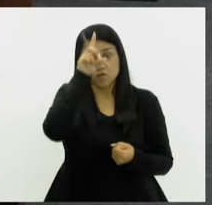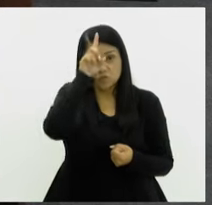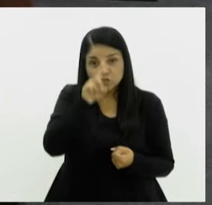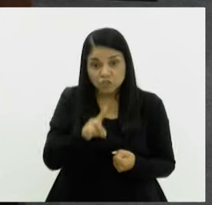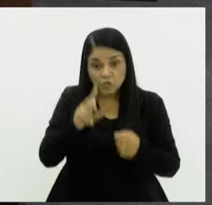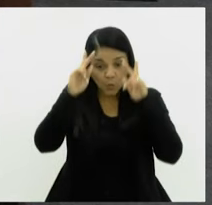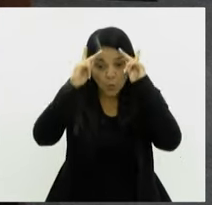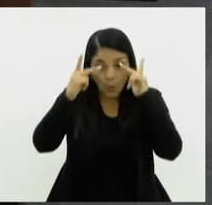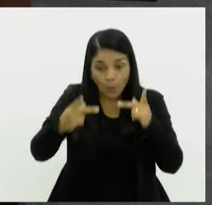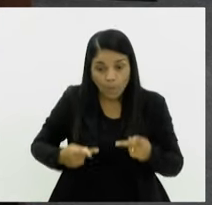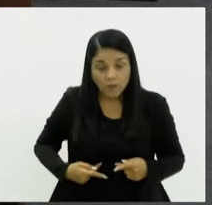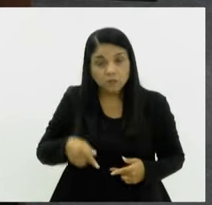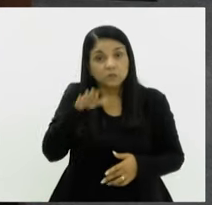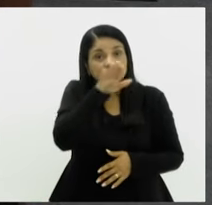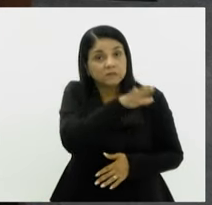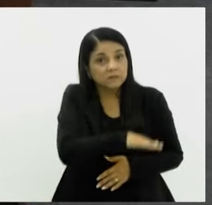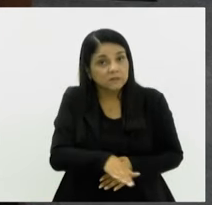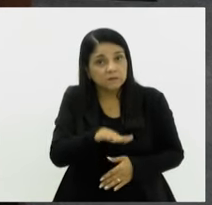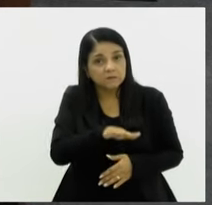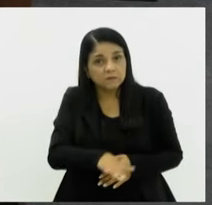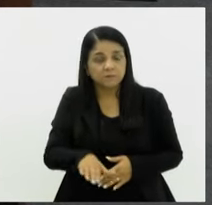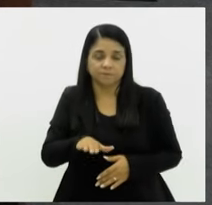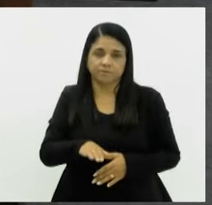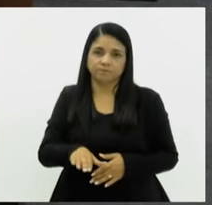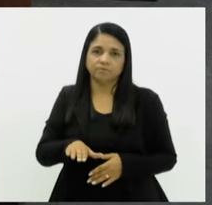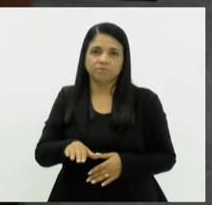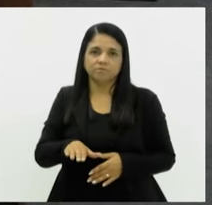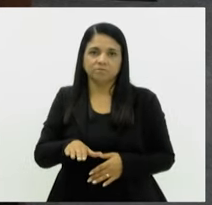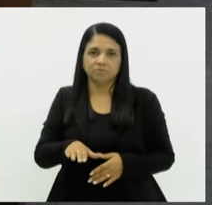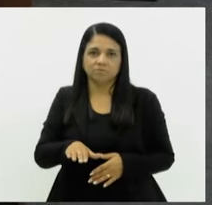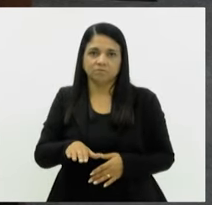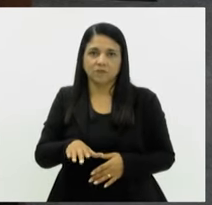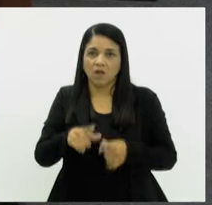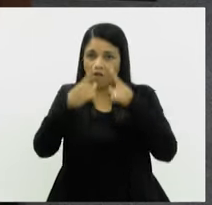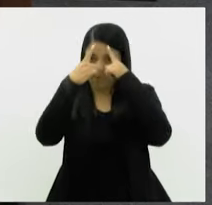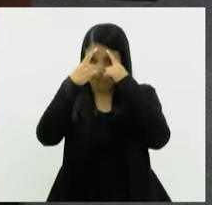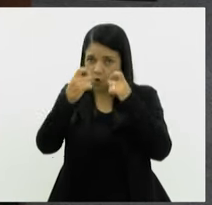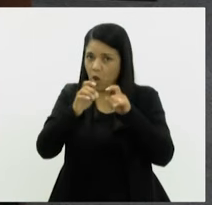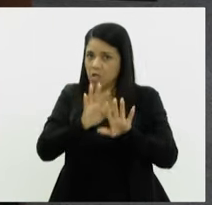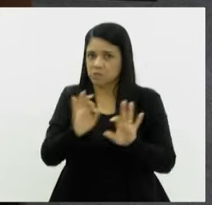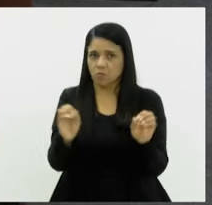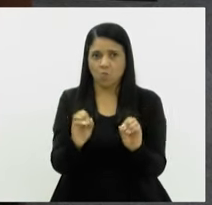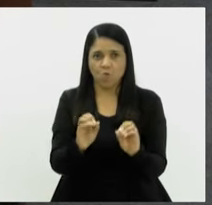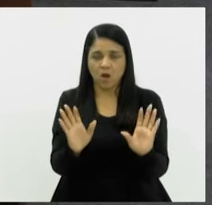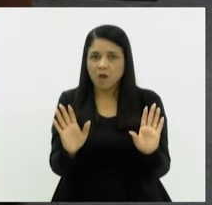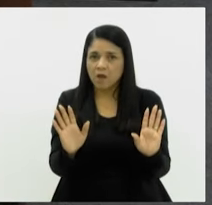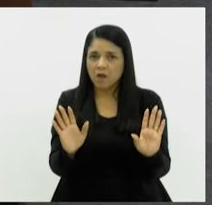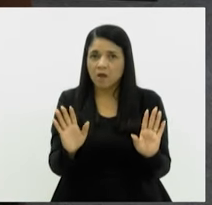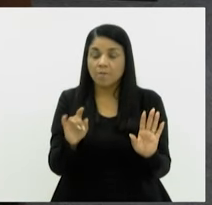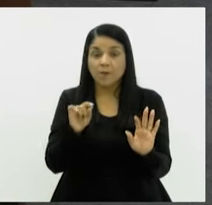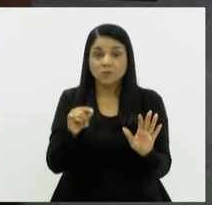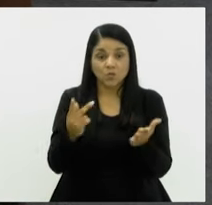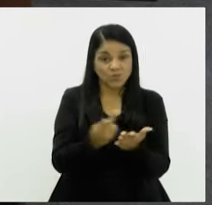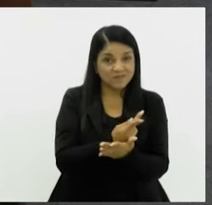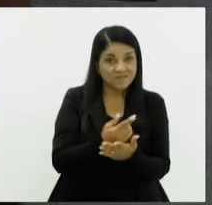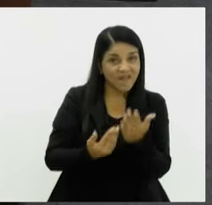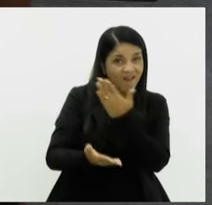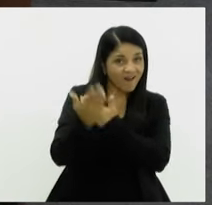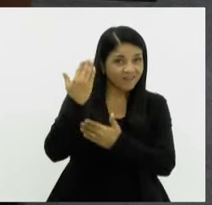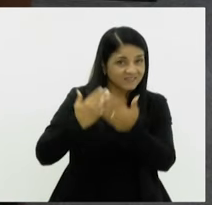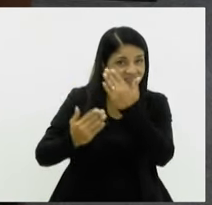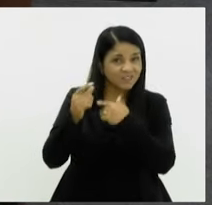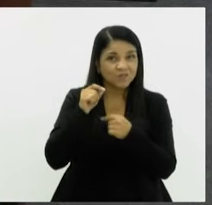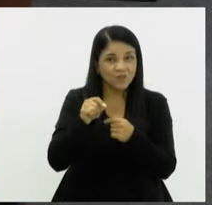da criança não ser submetida à violência. Mas o que estava acontecendo não era isso, era uma